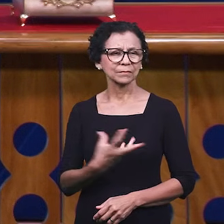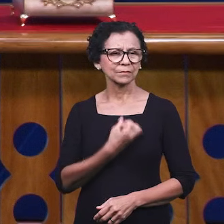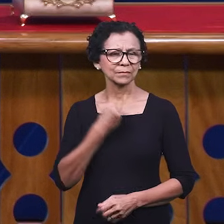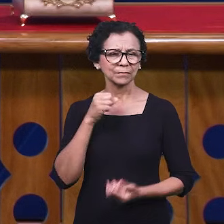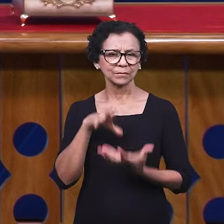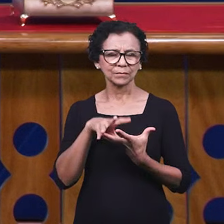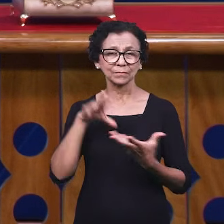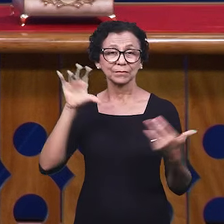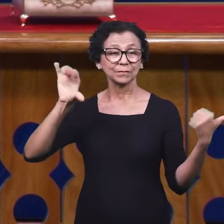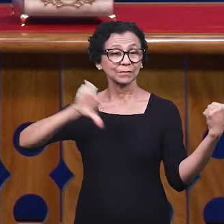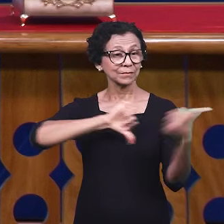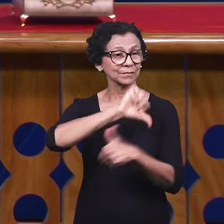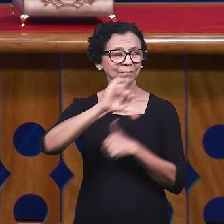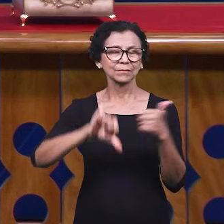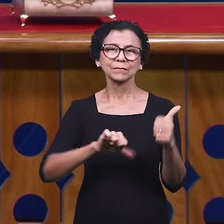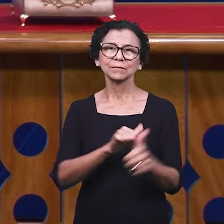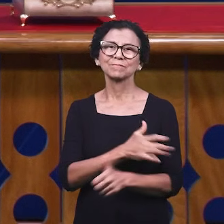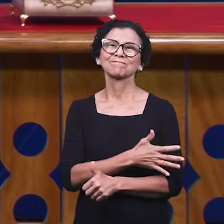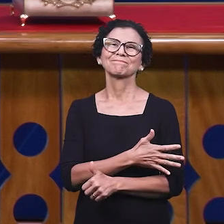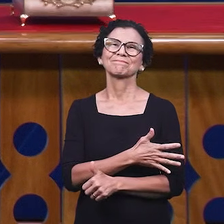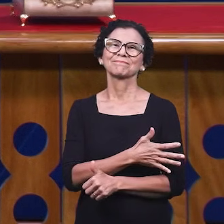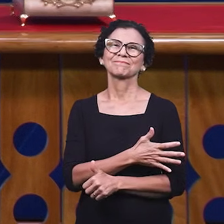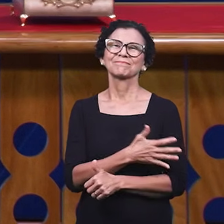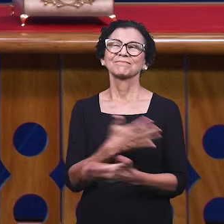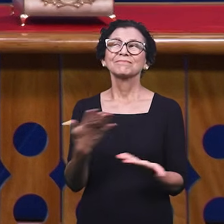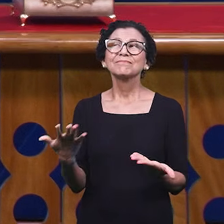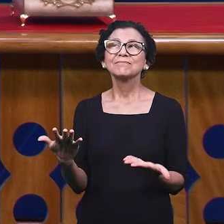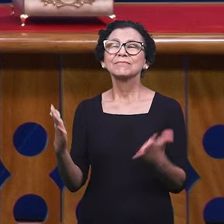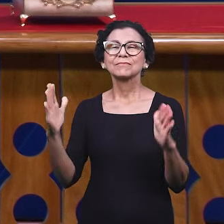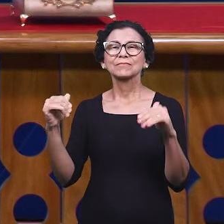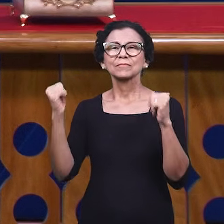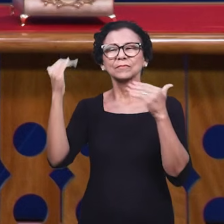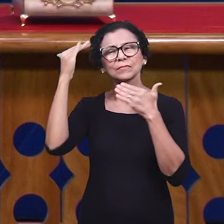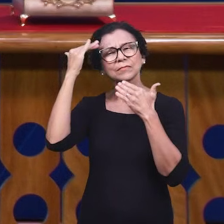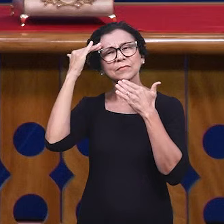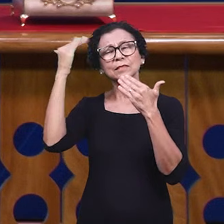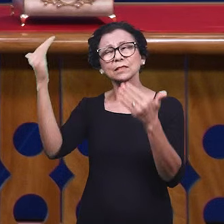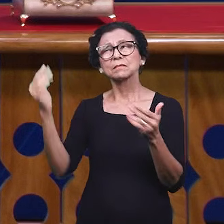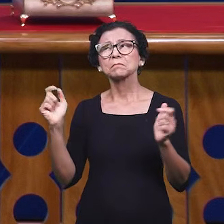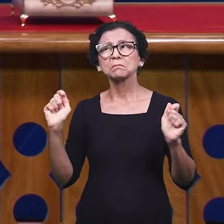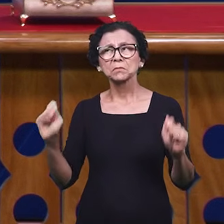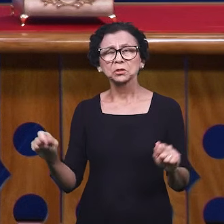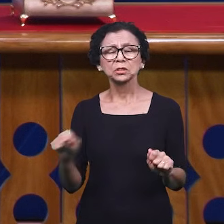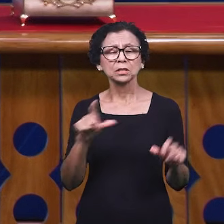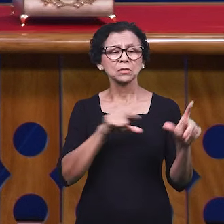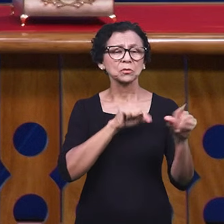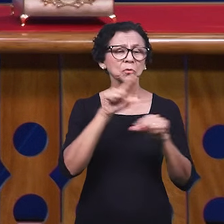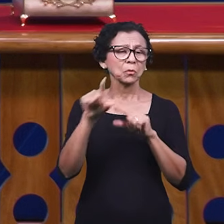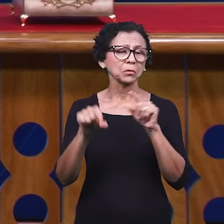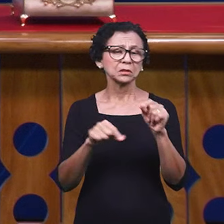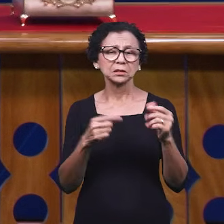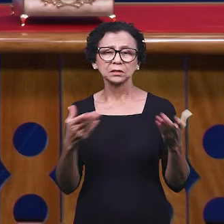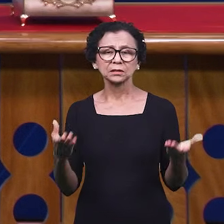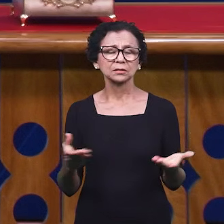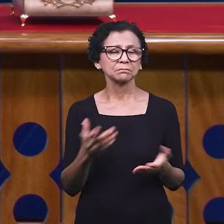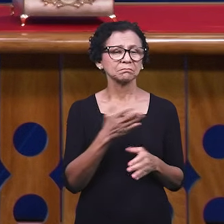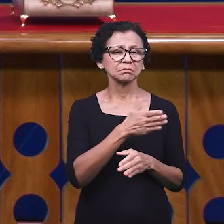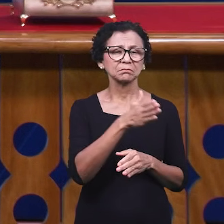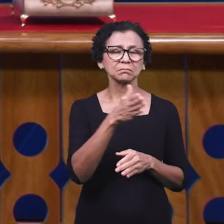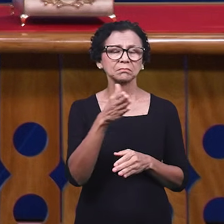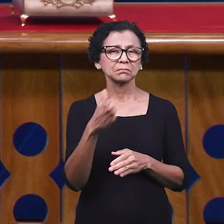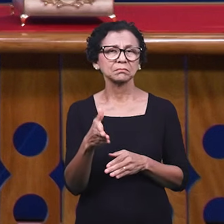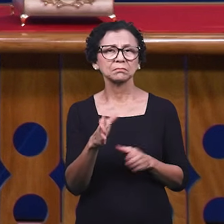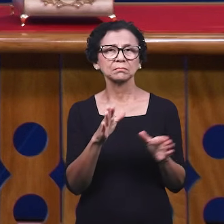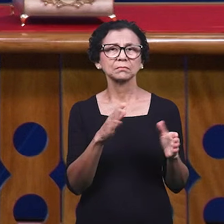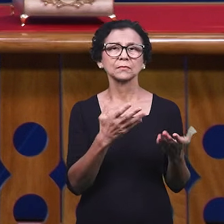e mudou, transformou a nossa vida. Senhor, nós te louvamos porque em muitos lugares podíamos estar, nós e os nossos lares,